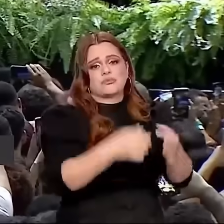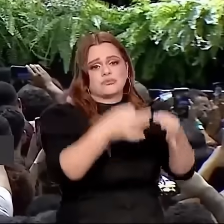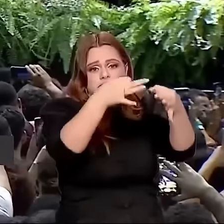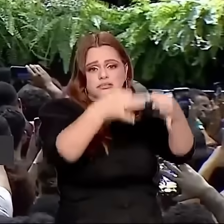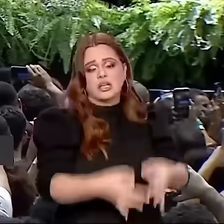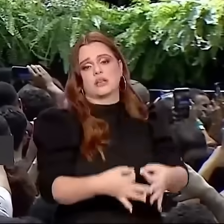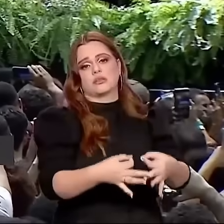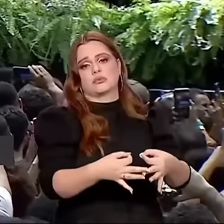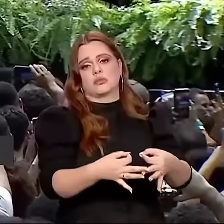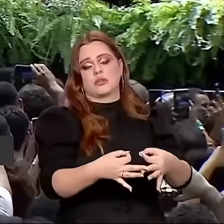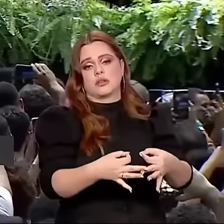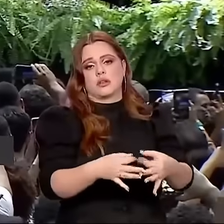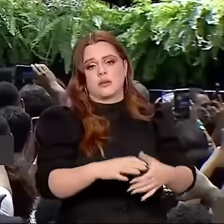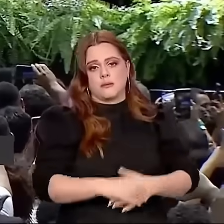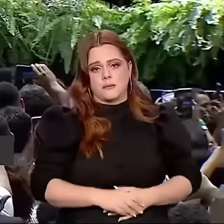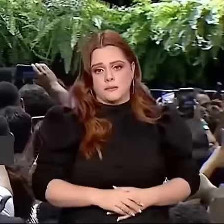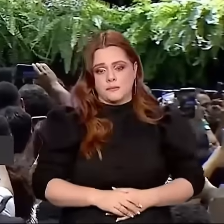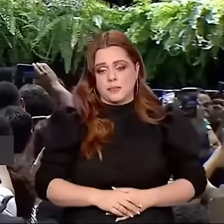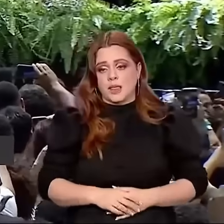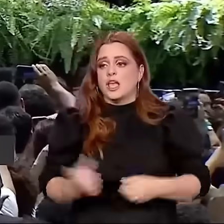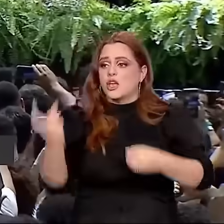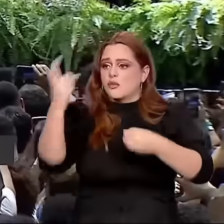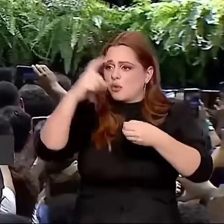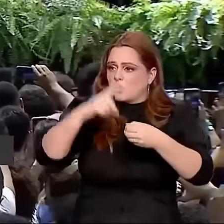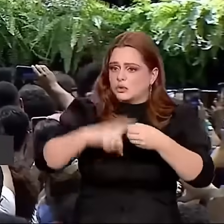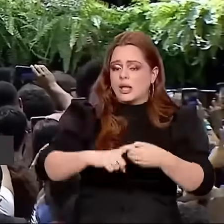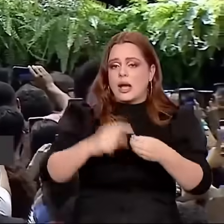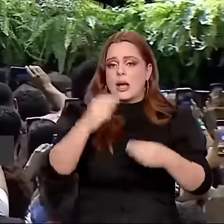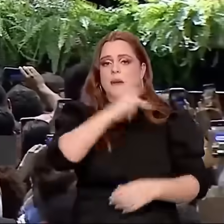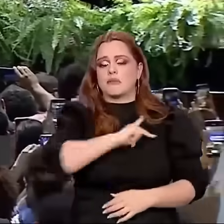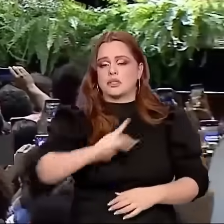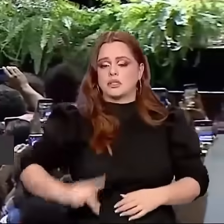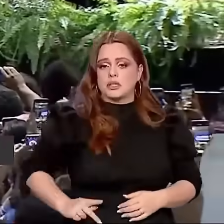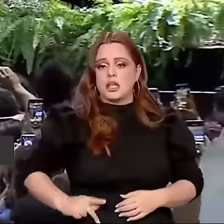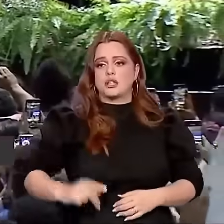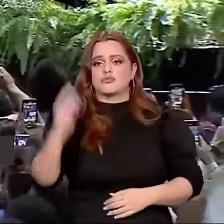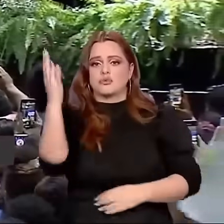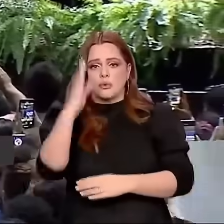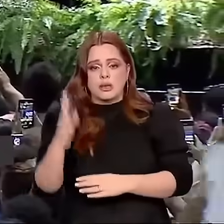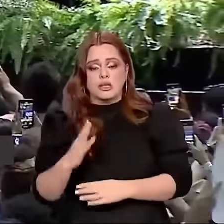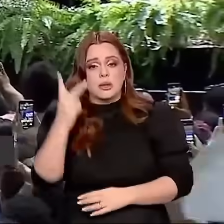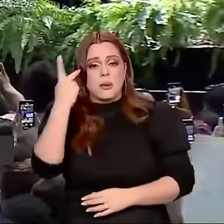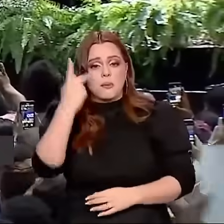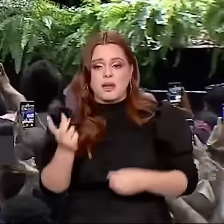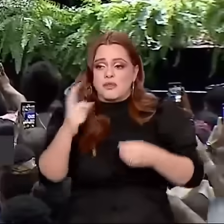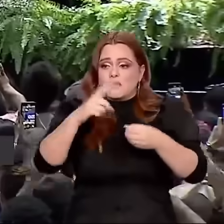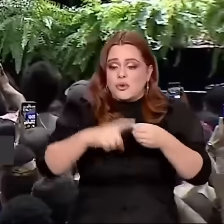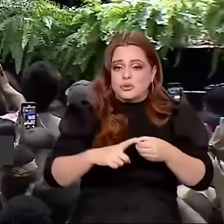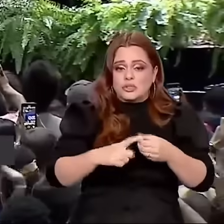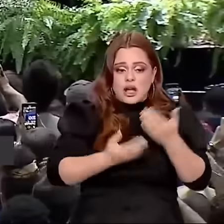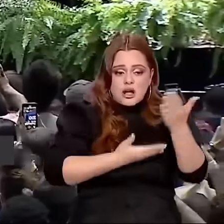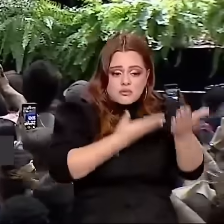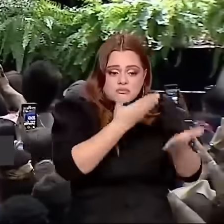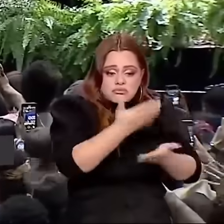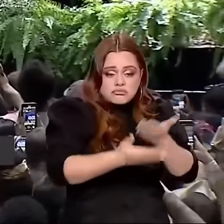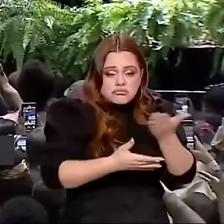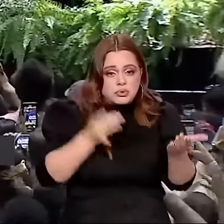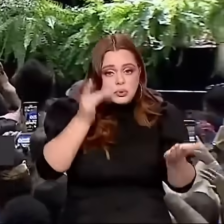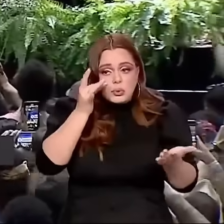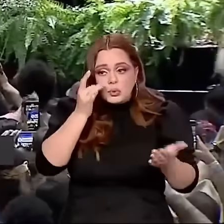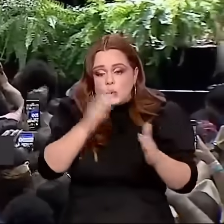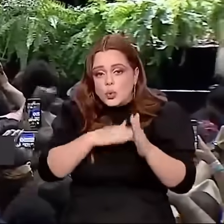voltar a ser presidente da República para atender aos interesses da nossa sociedade.